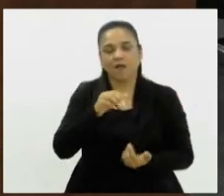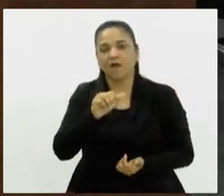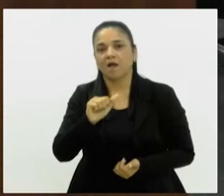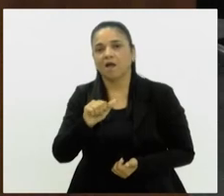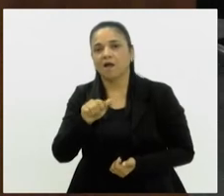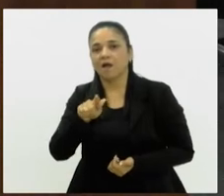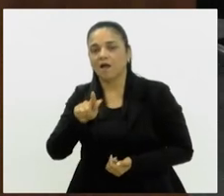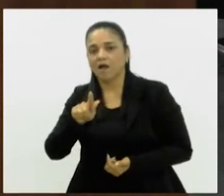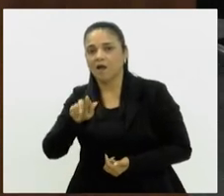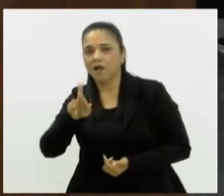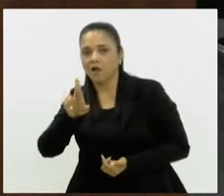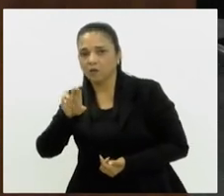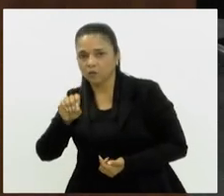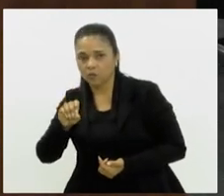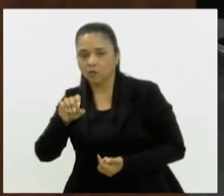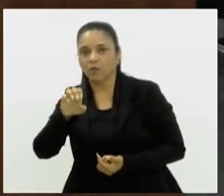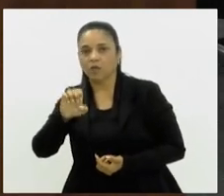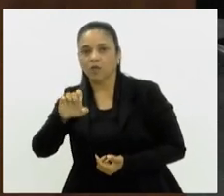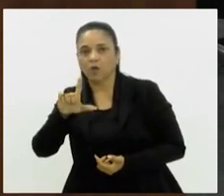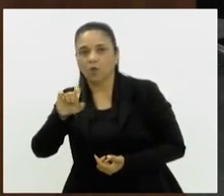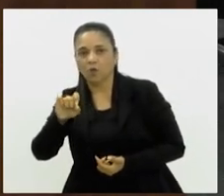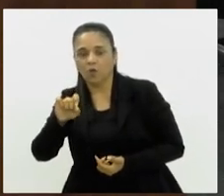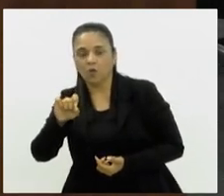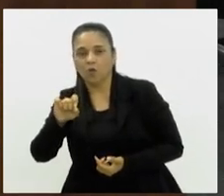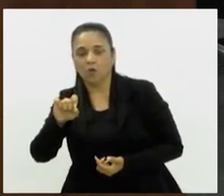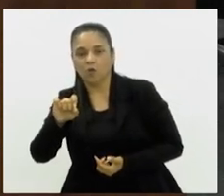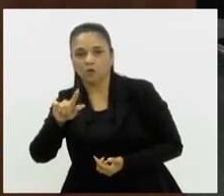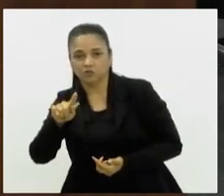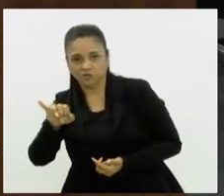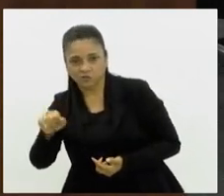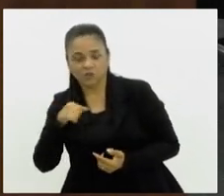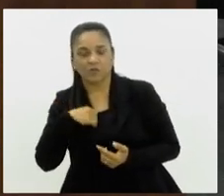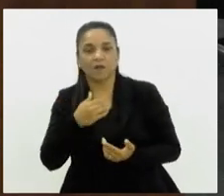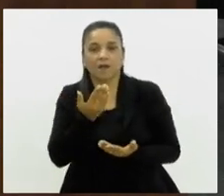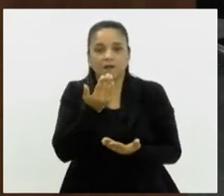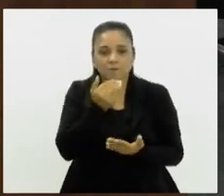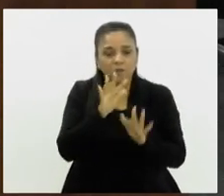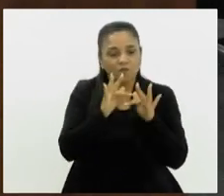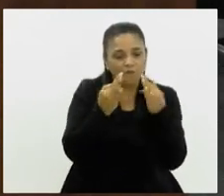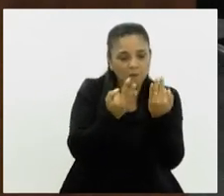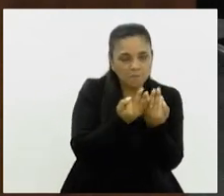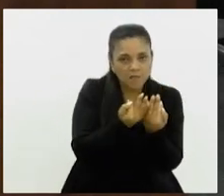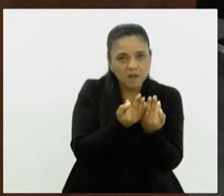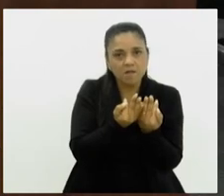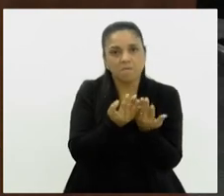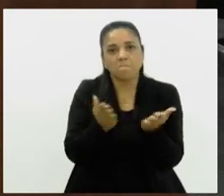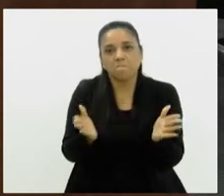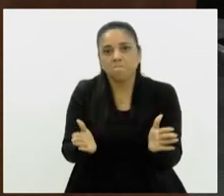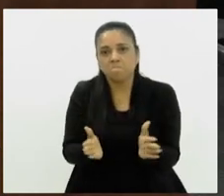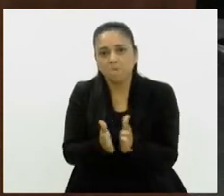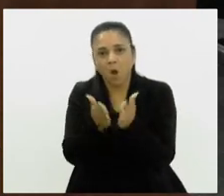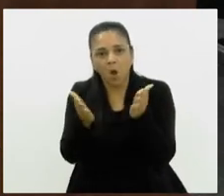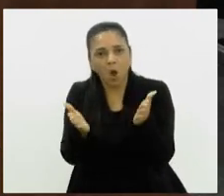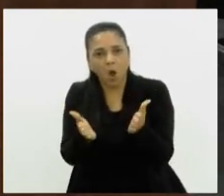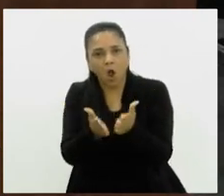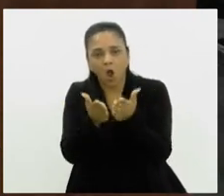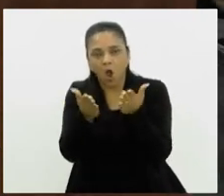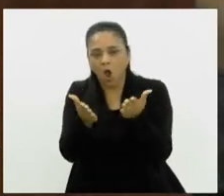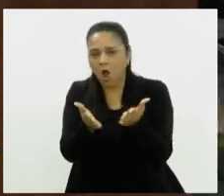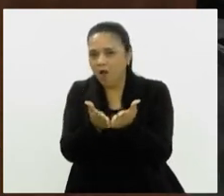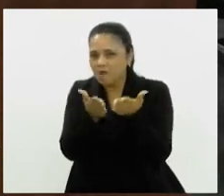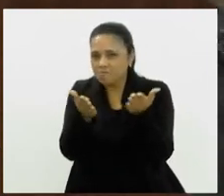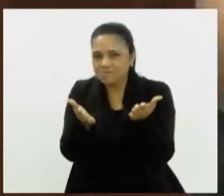portanto, alimentam famílias que hoje estão na linha enfim, na linha máxima da